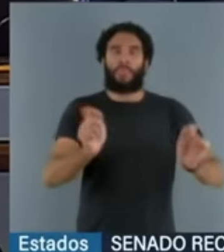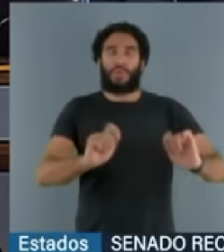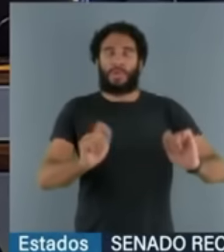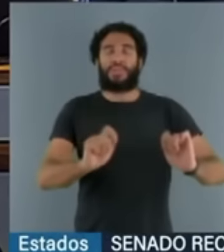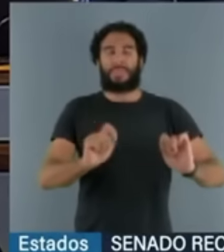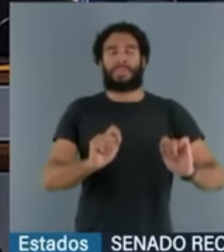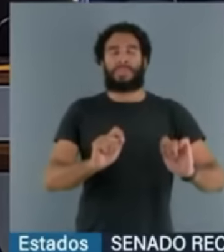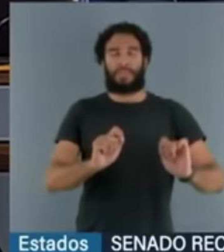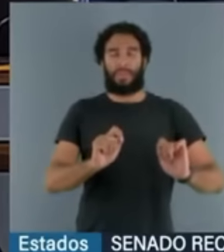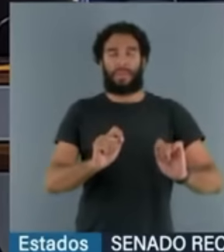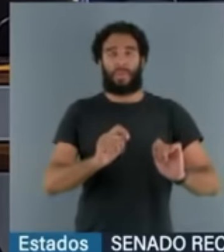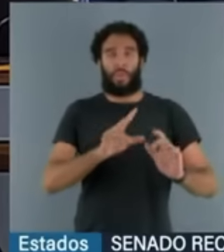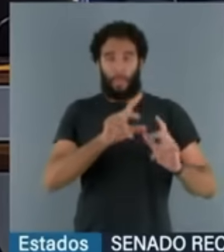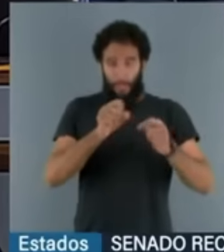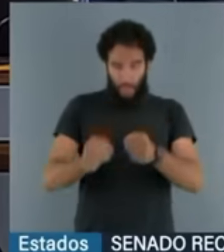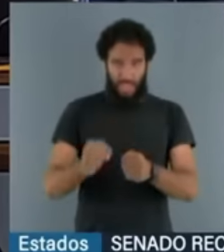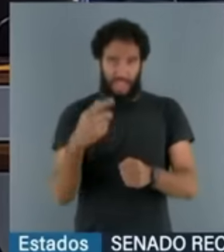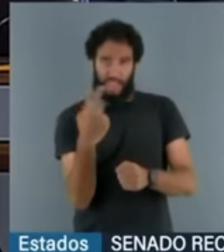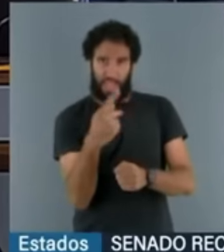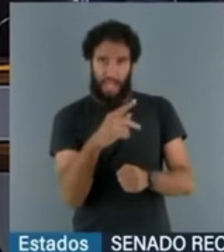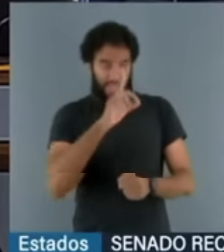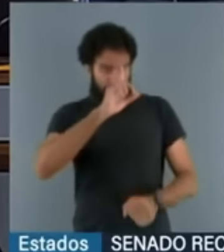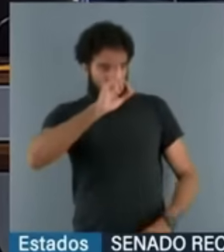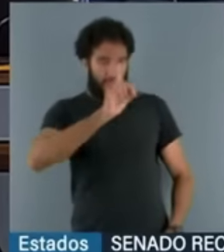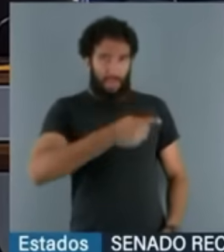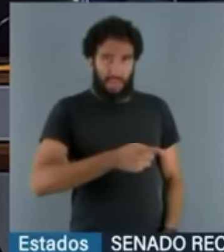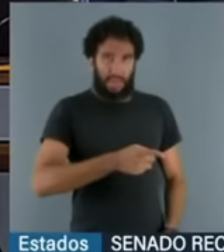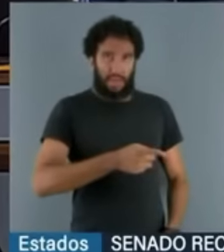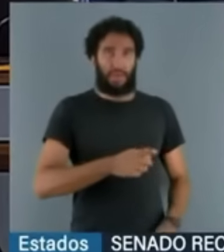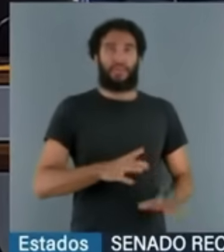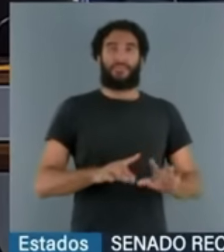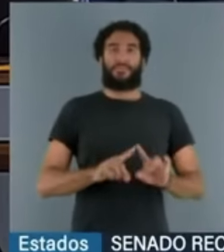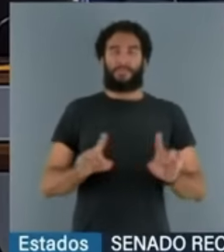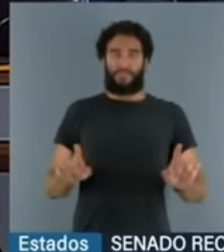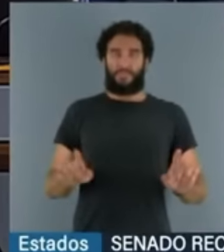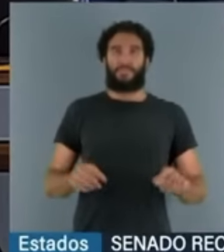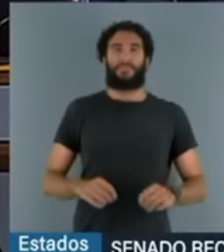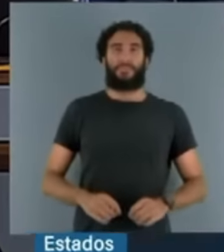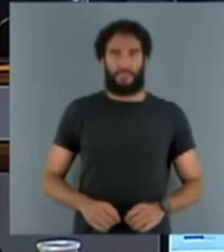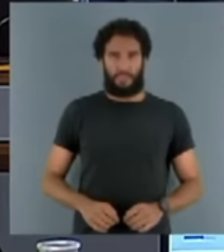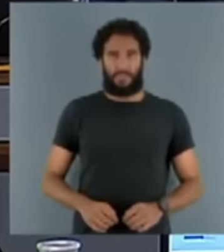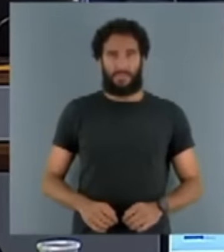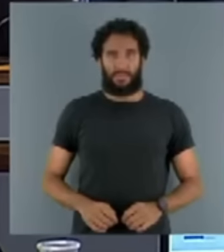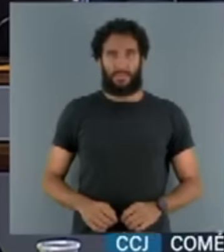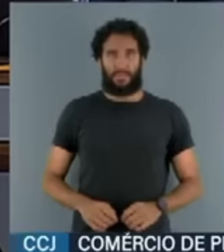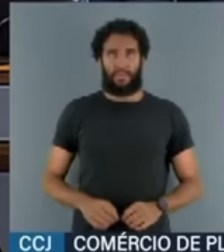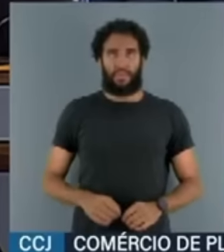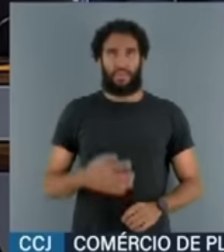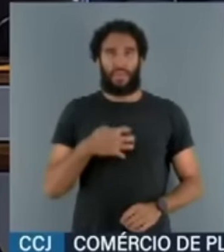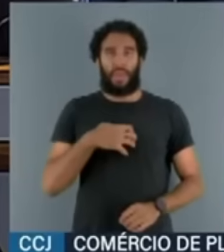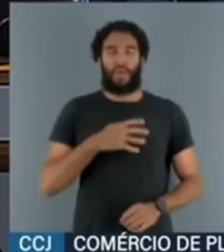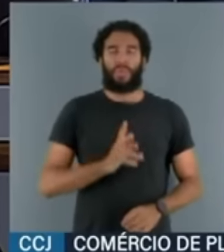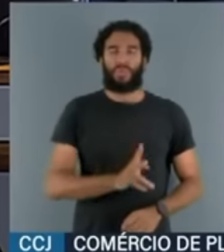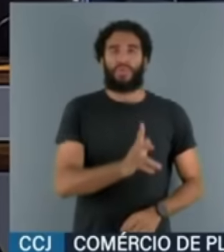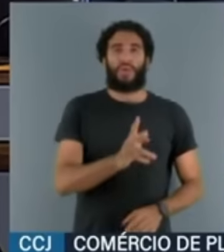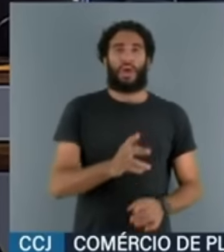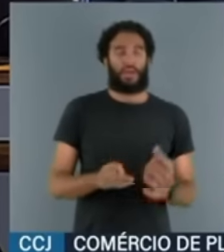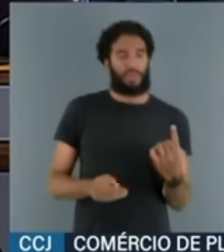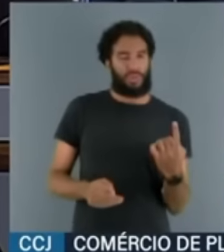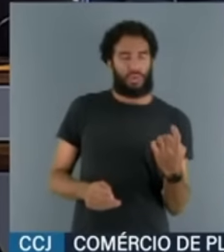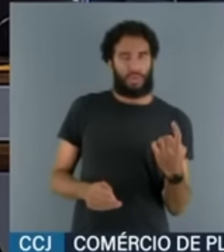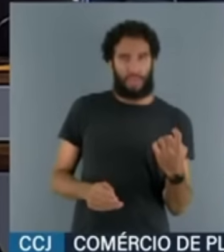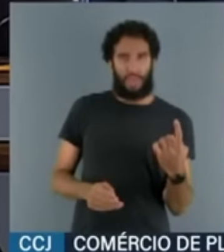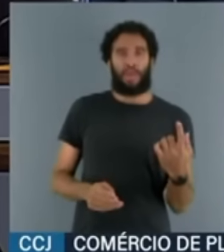de comando. Olha, em vez de permanecer... isolado no Congresso Nacional, Fábio